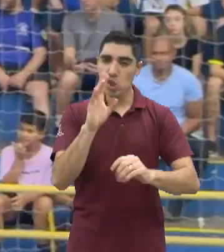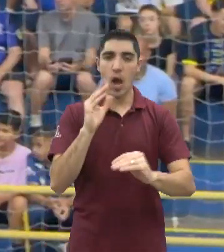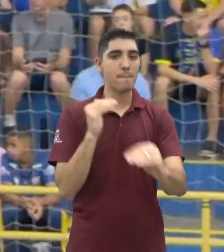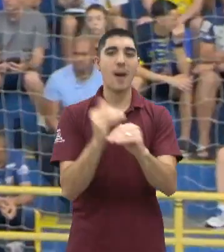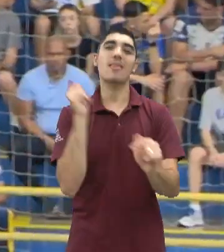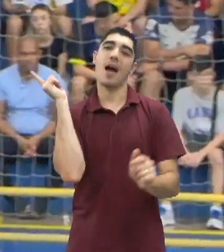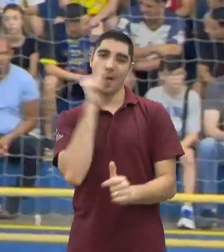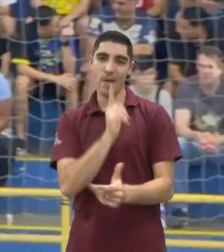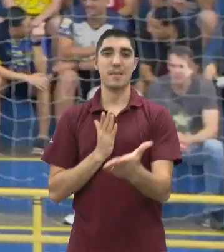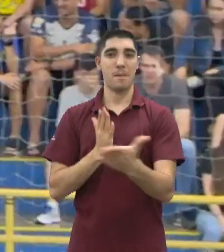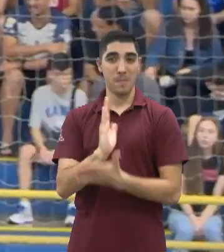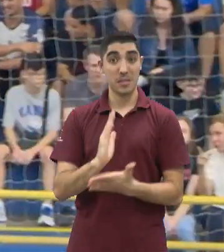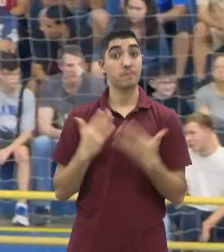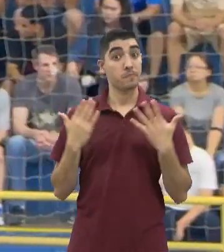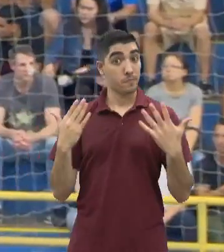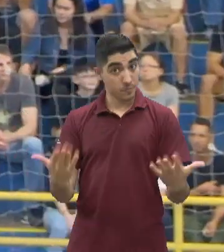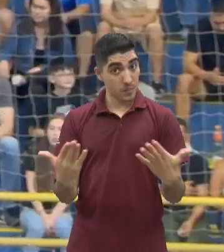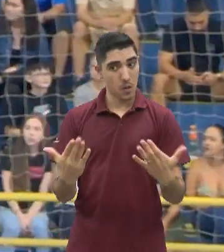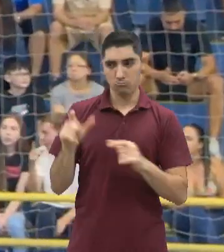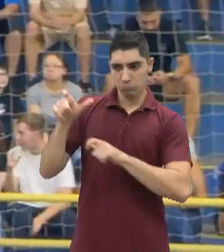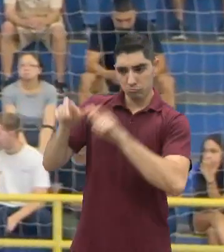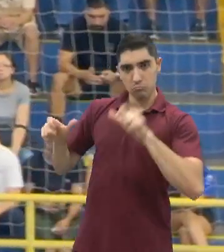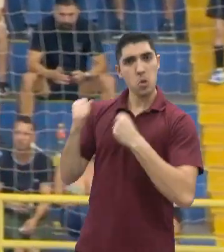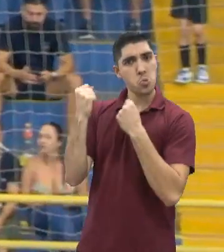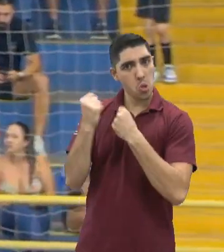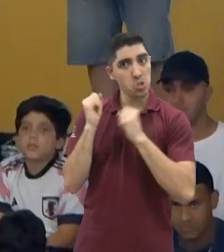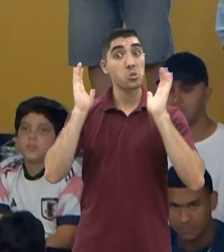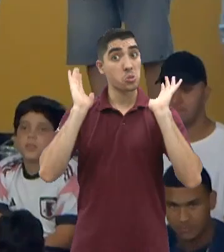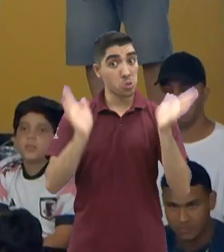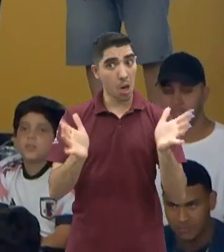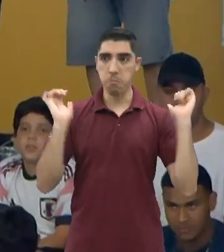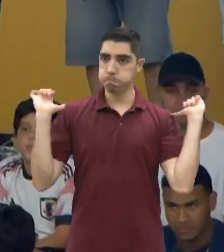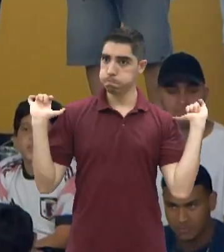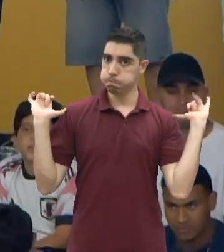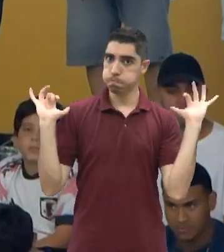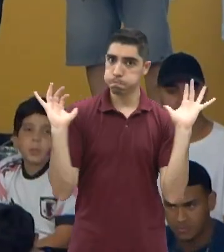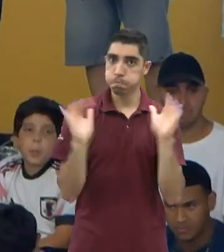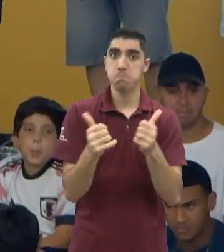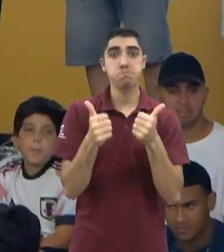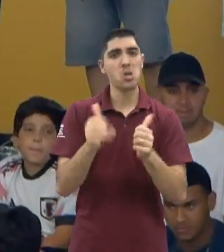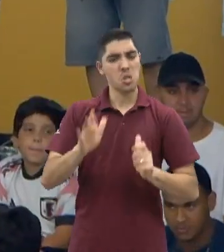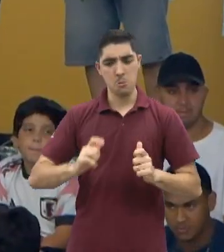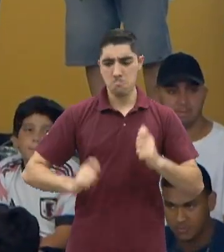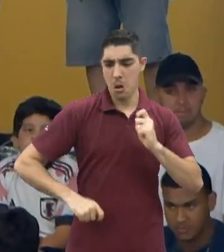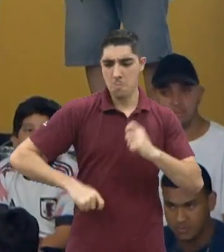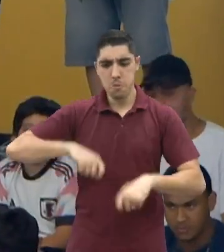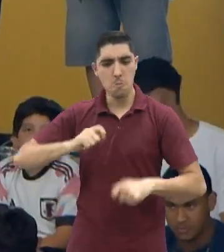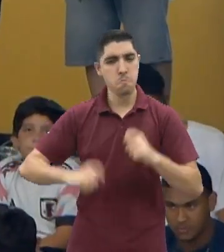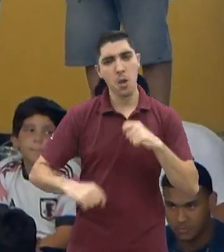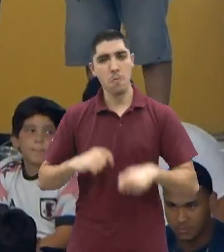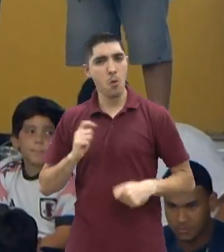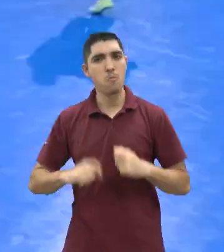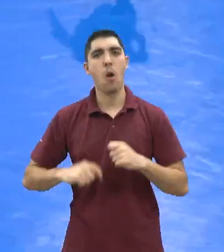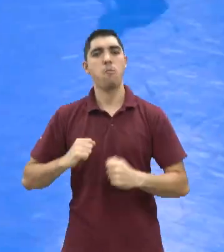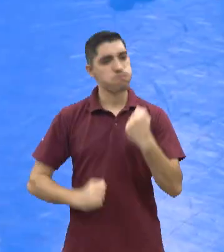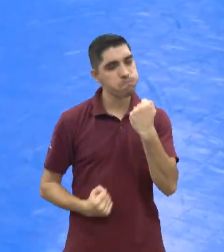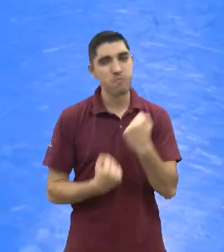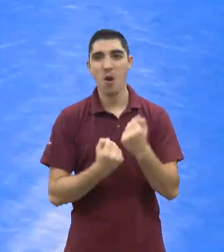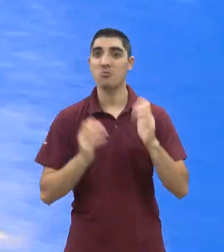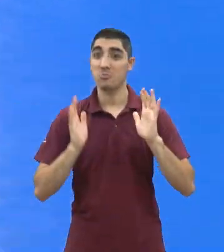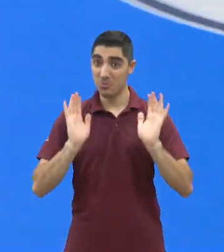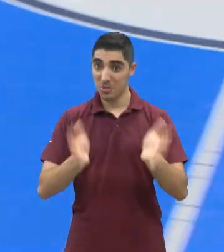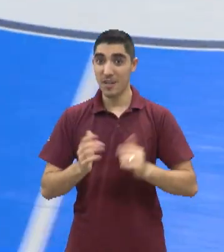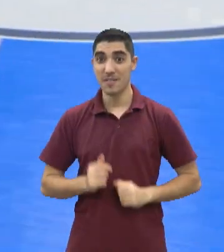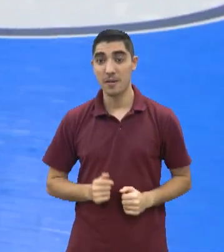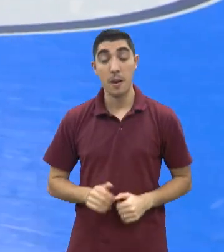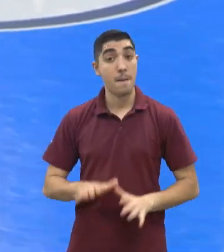Para ajudar nessa tarefa, a torcida compareceu em bom número e com muito batuque para empurrar o time joseense.